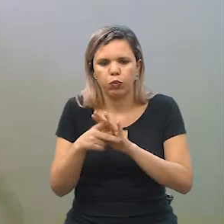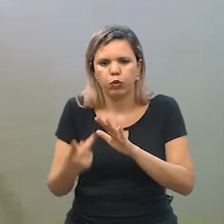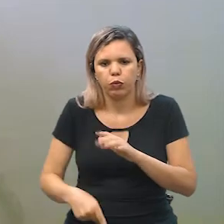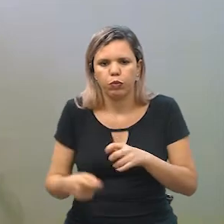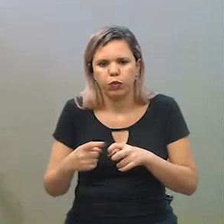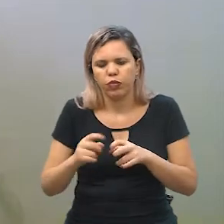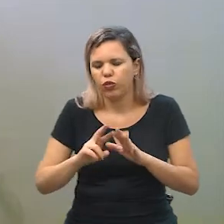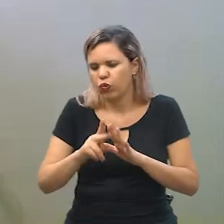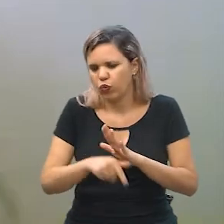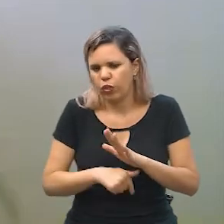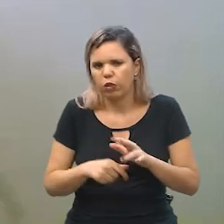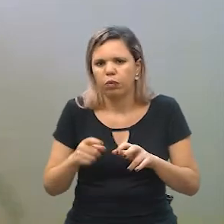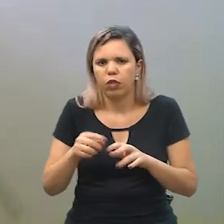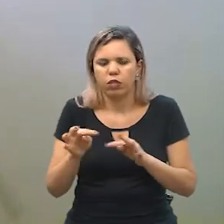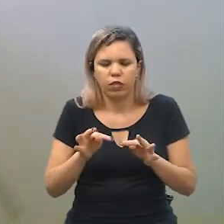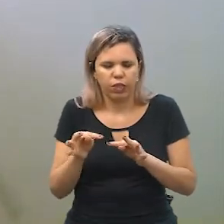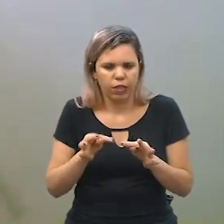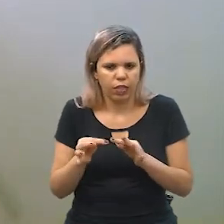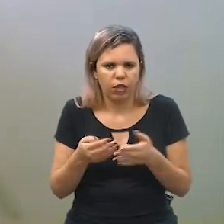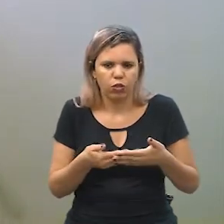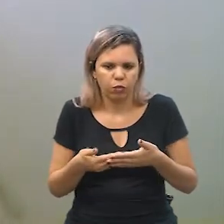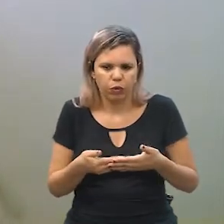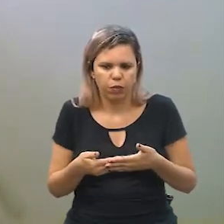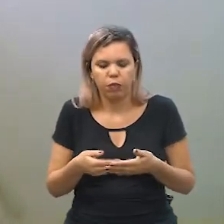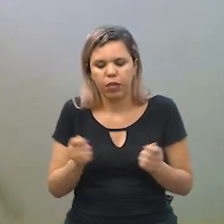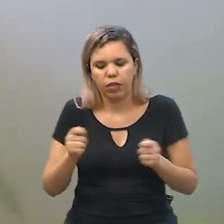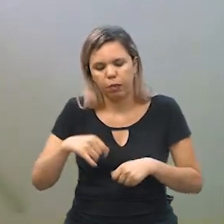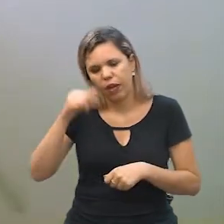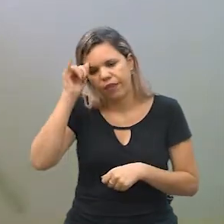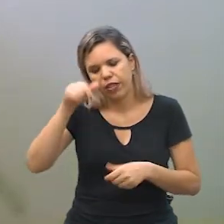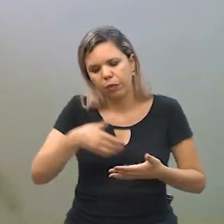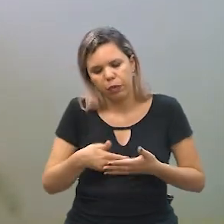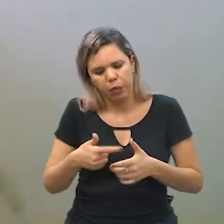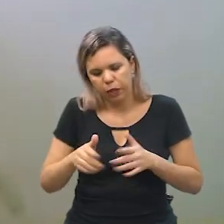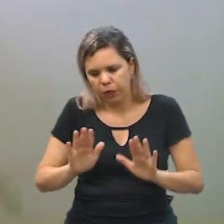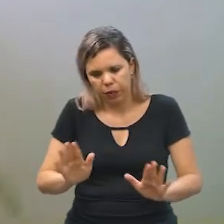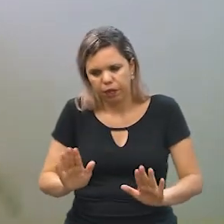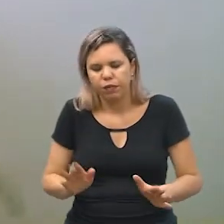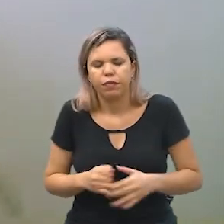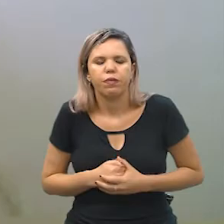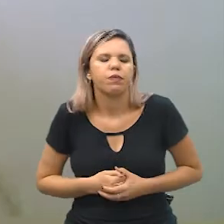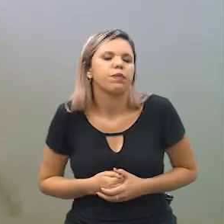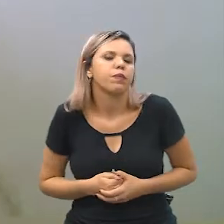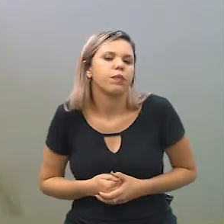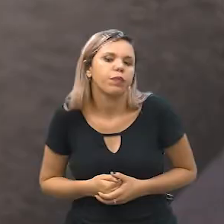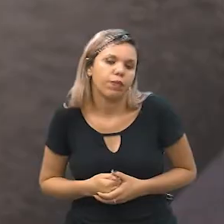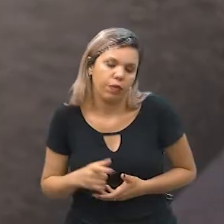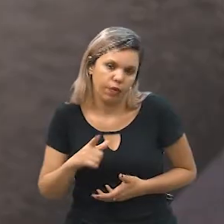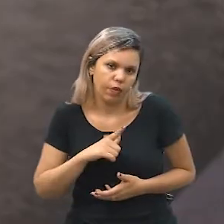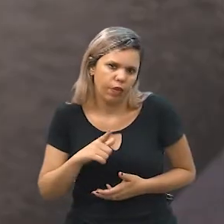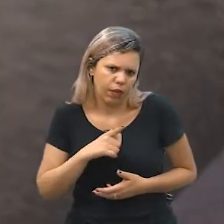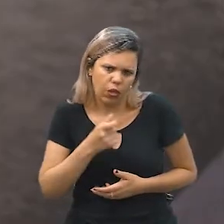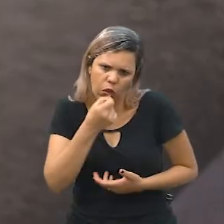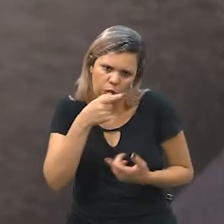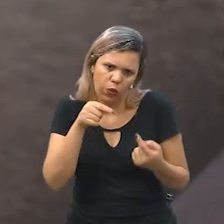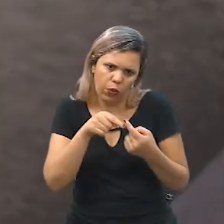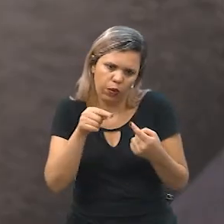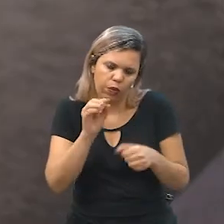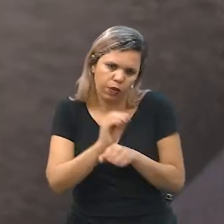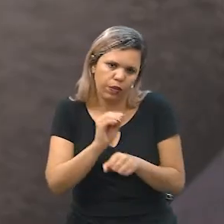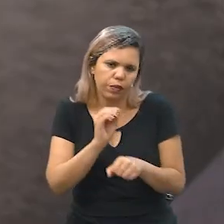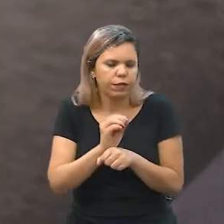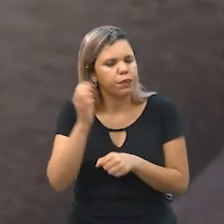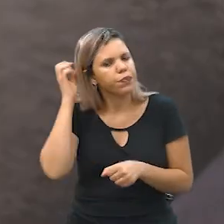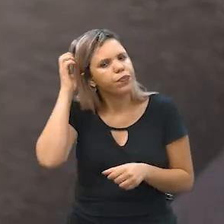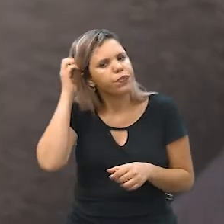o neonatologista, para tentar evitar que esse bebê tenha essas sequelas, né? Então, existem medicações que